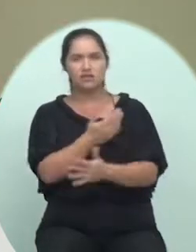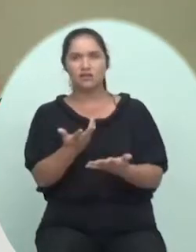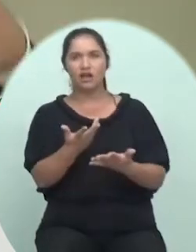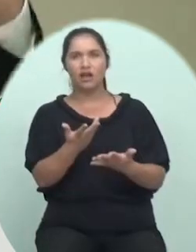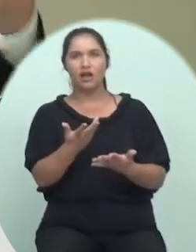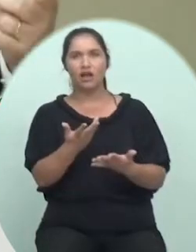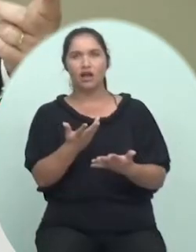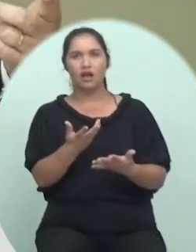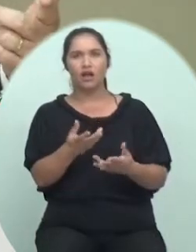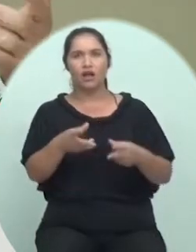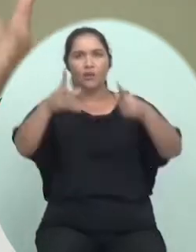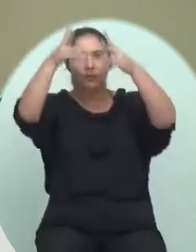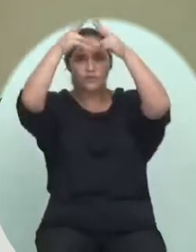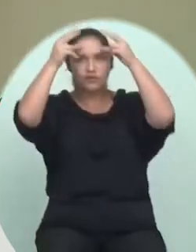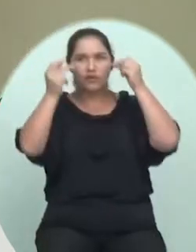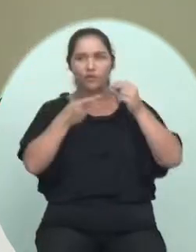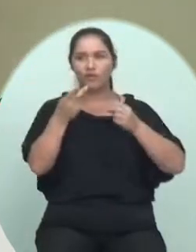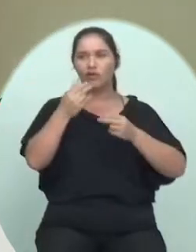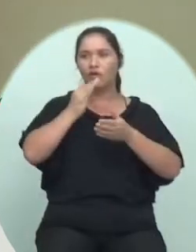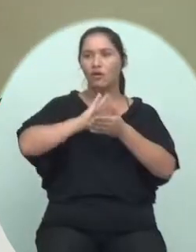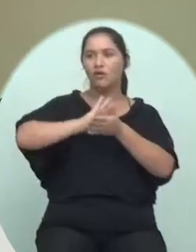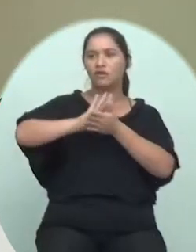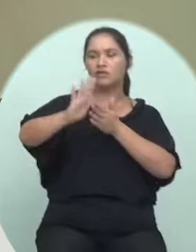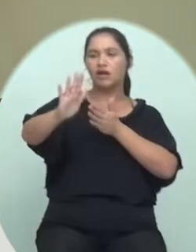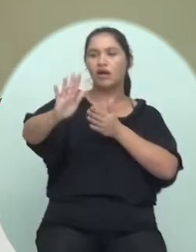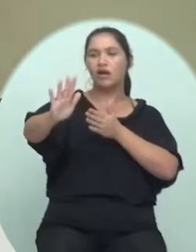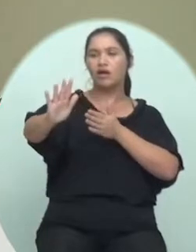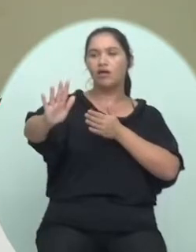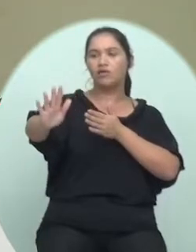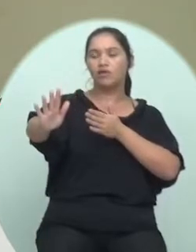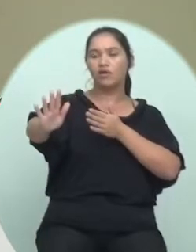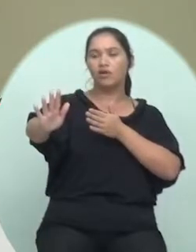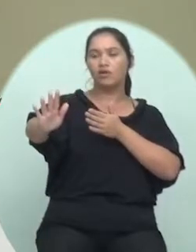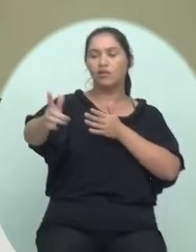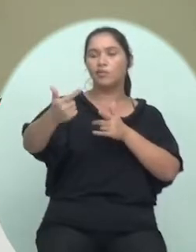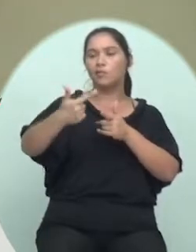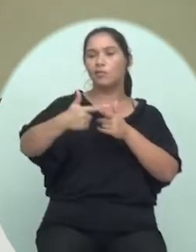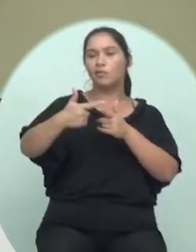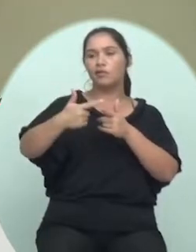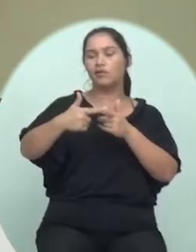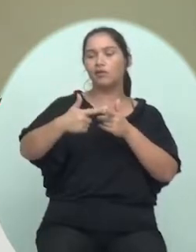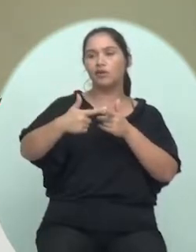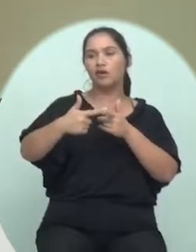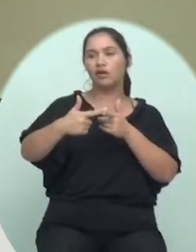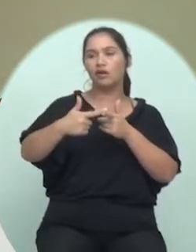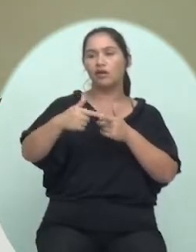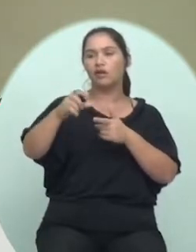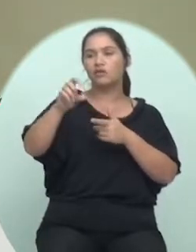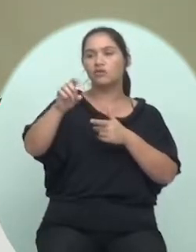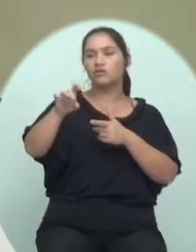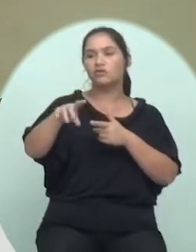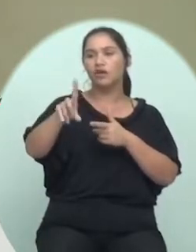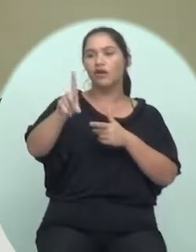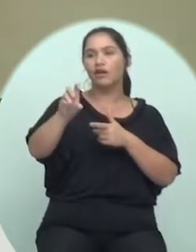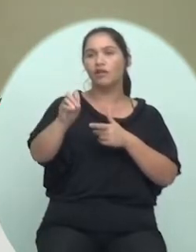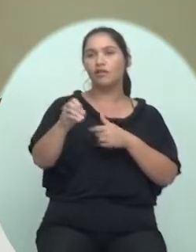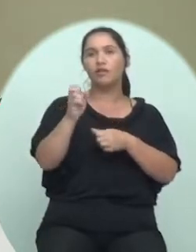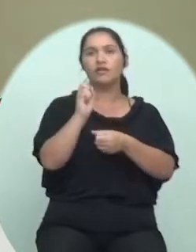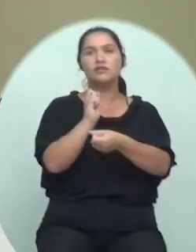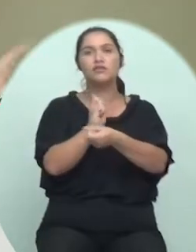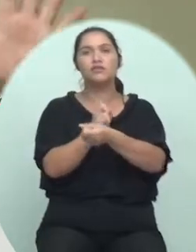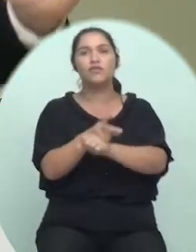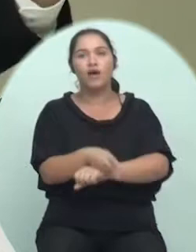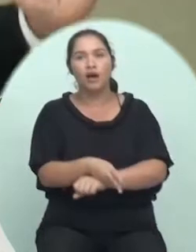vacina. Vão. Aí chega, ele tem que pegar a fila, senha, aí eles param com o trabalho, vão lá, não dá, vem embora,